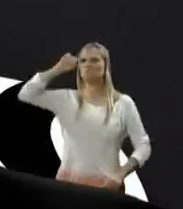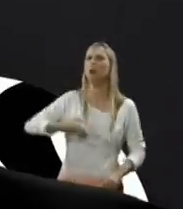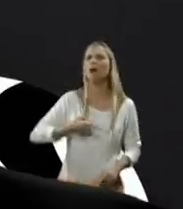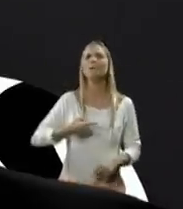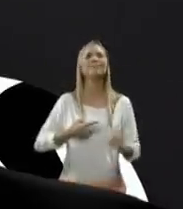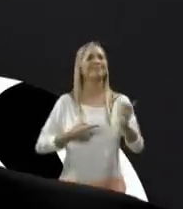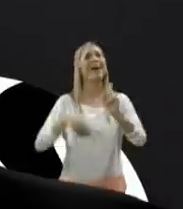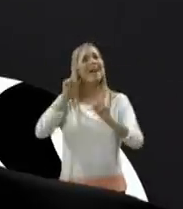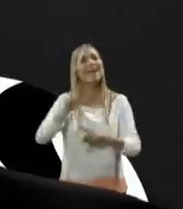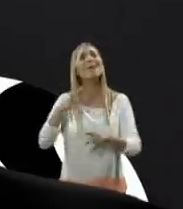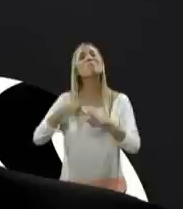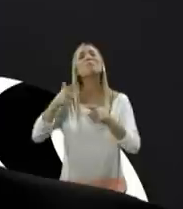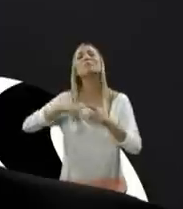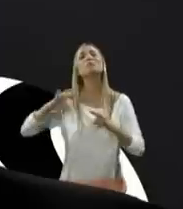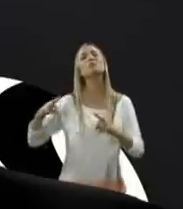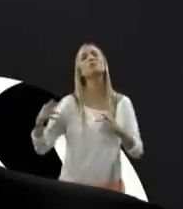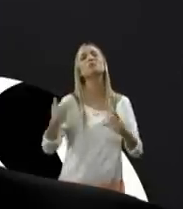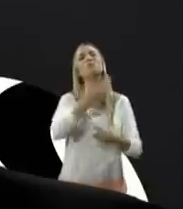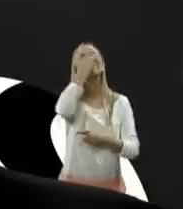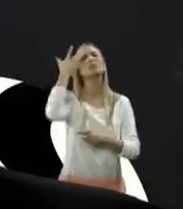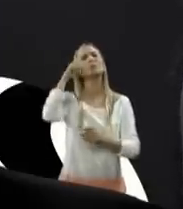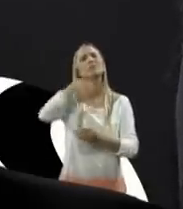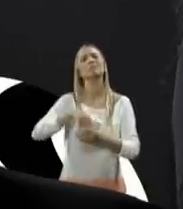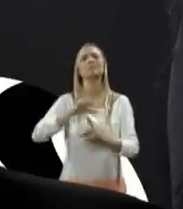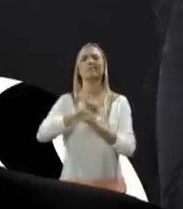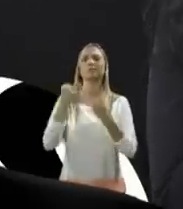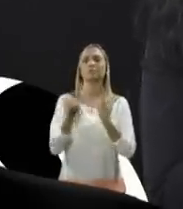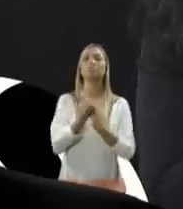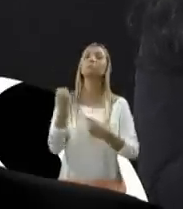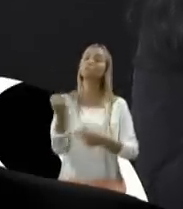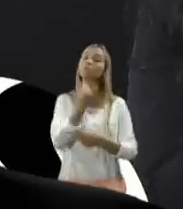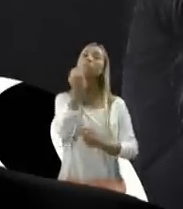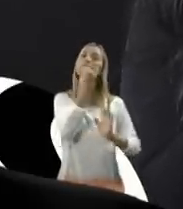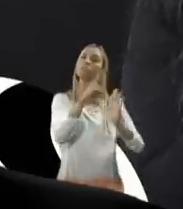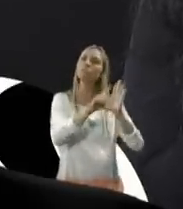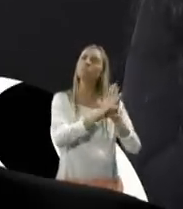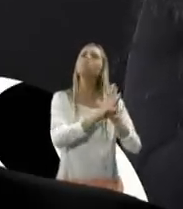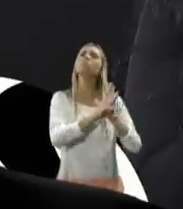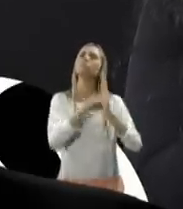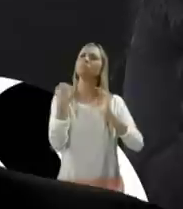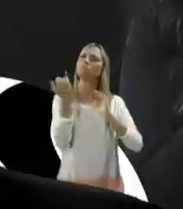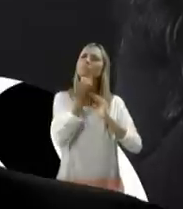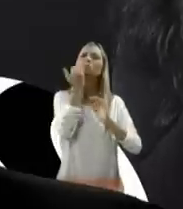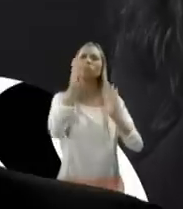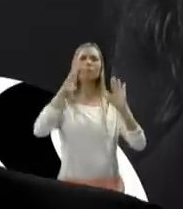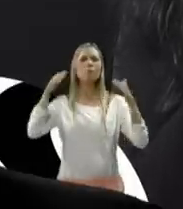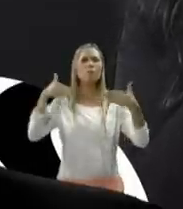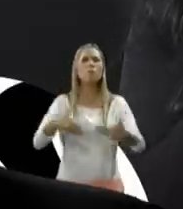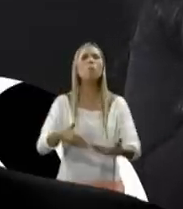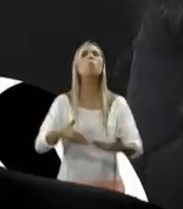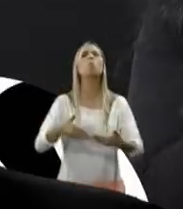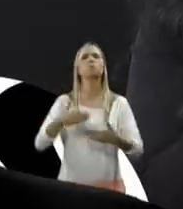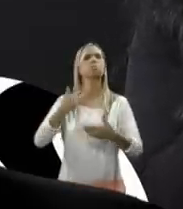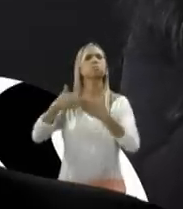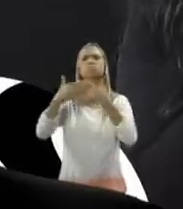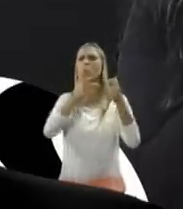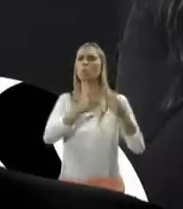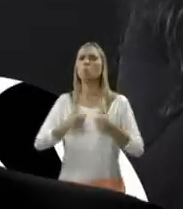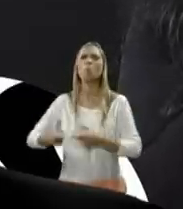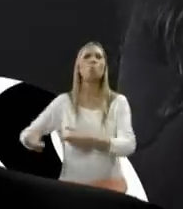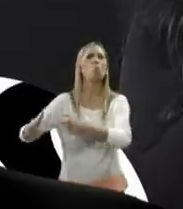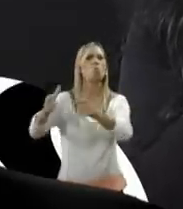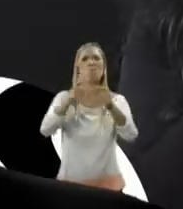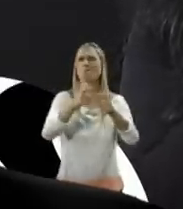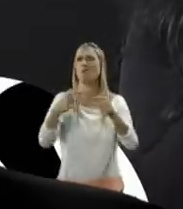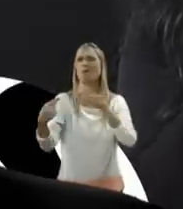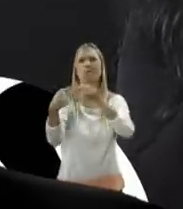Aí, nesse sentido, eu acho que as políticas sociais, elas devem atuar de forma intersetorial e territorial, como